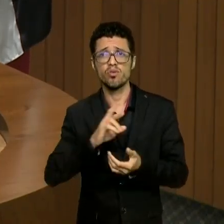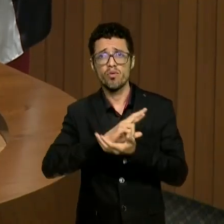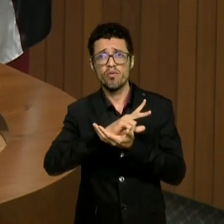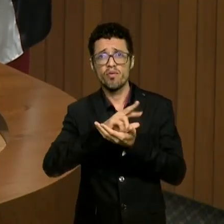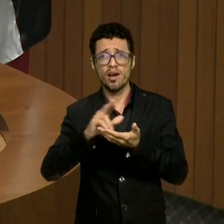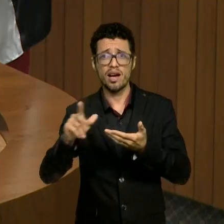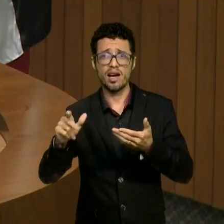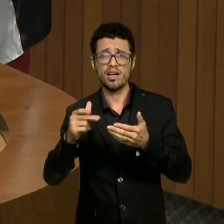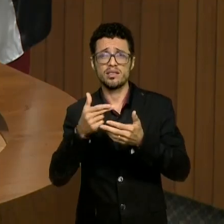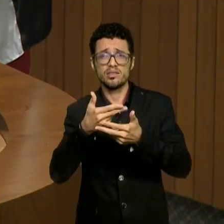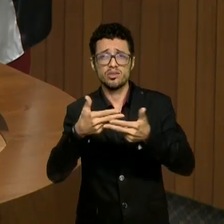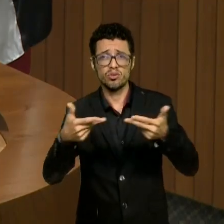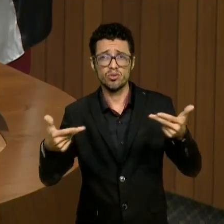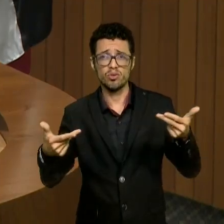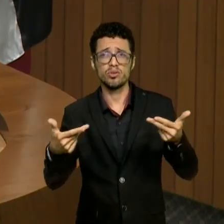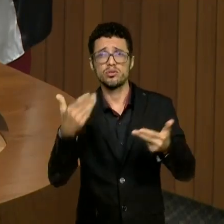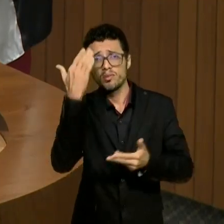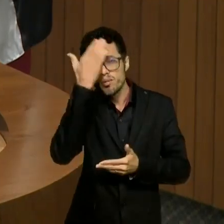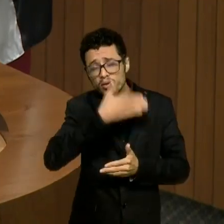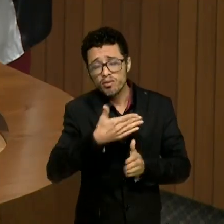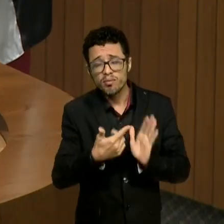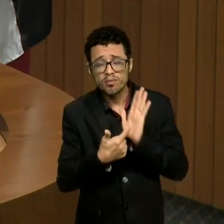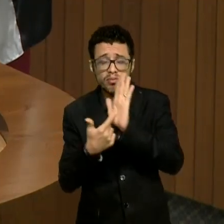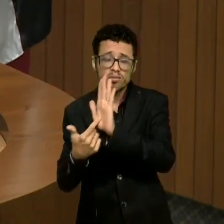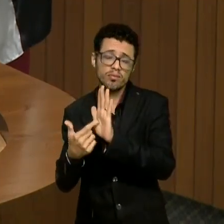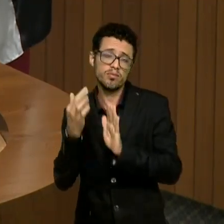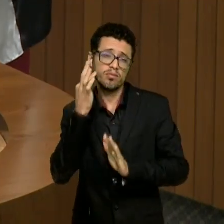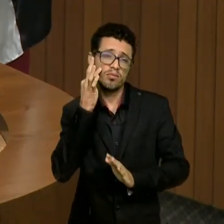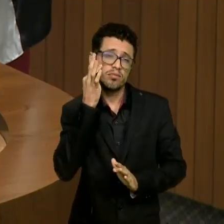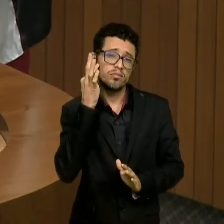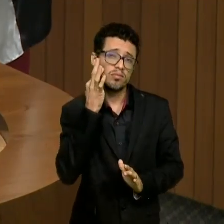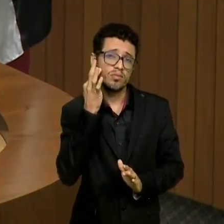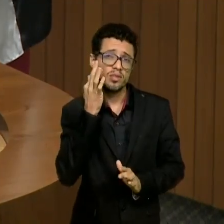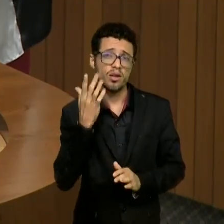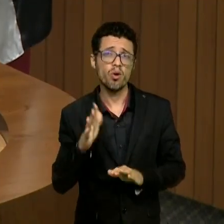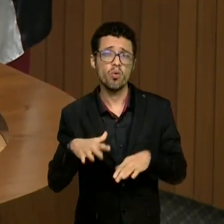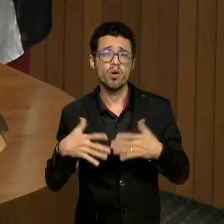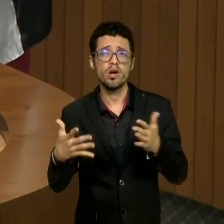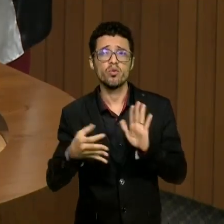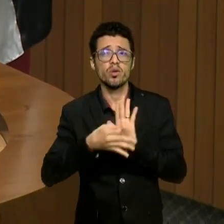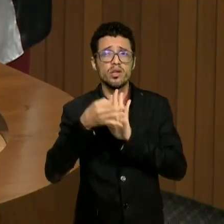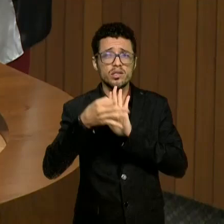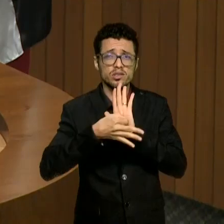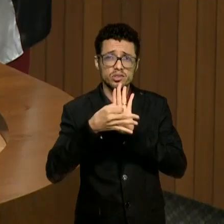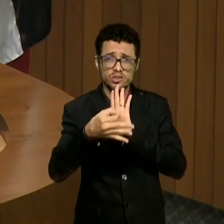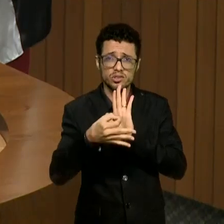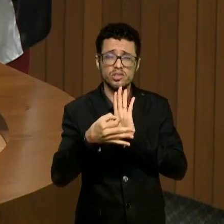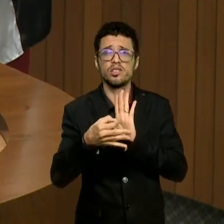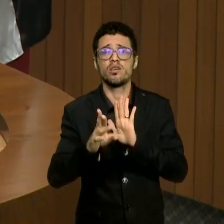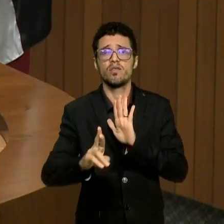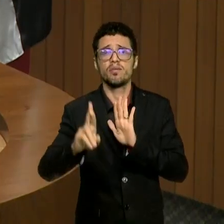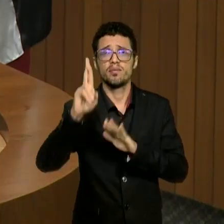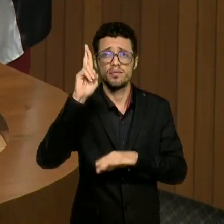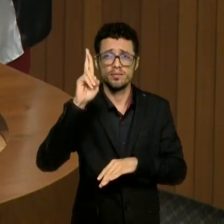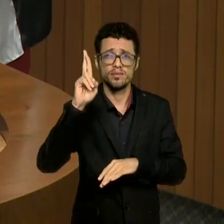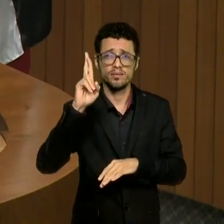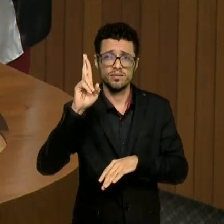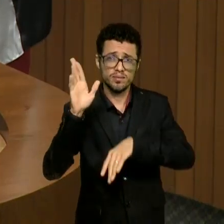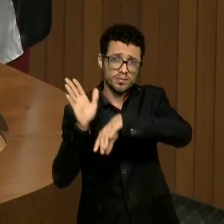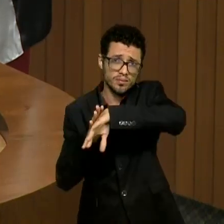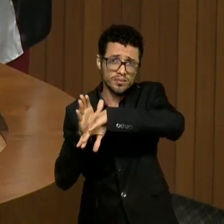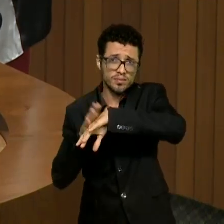prova mostrando isso. Quando o ministro Flávio Dino indica, por exemplo, a Corte Eleitoral, um representante dele, que